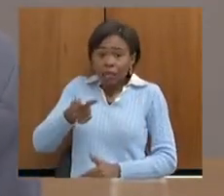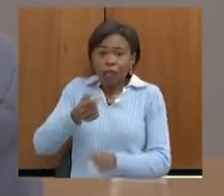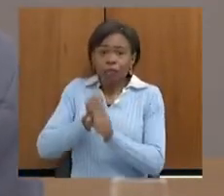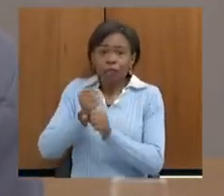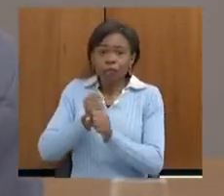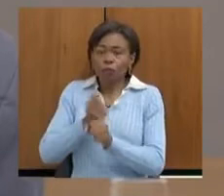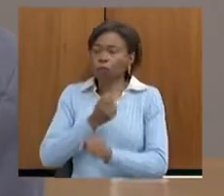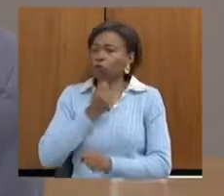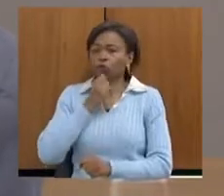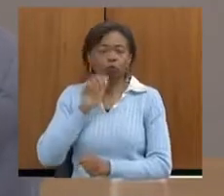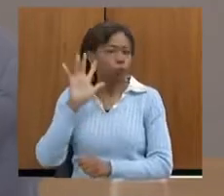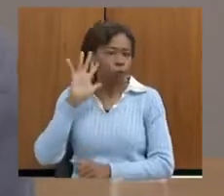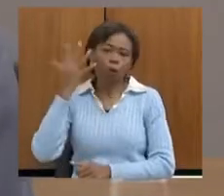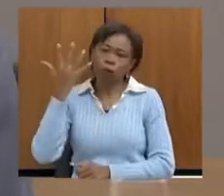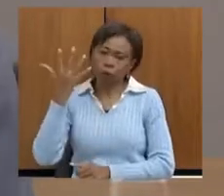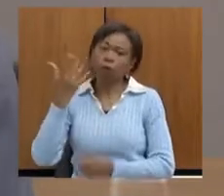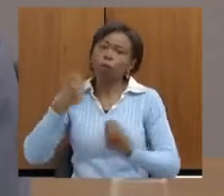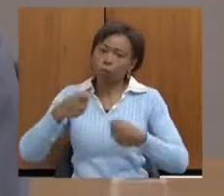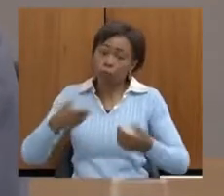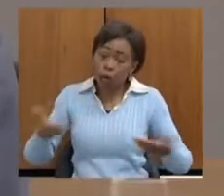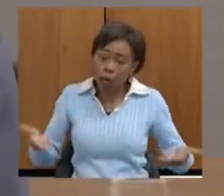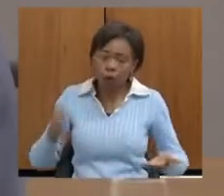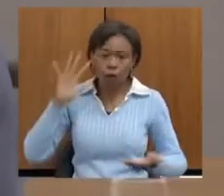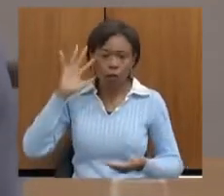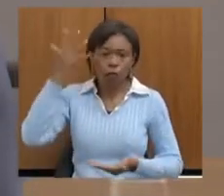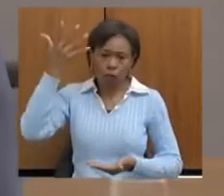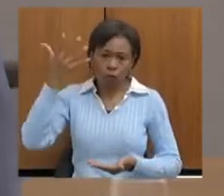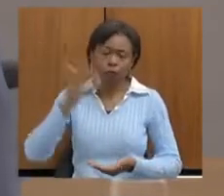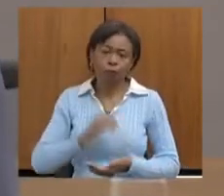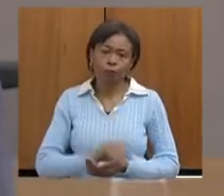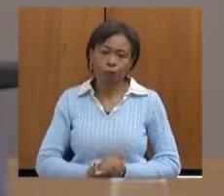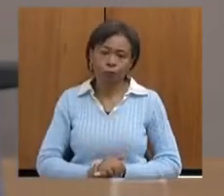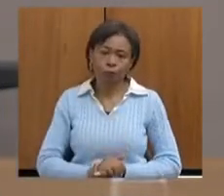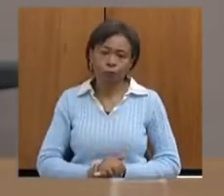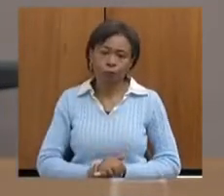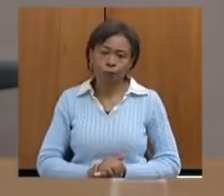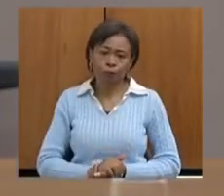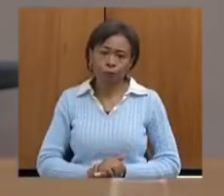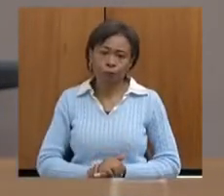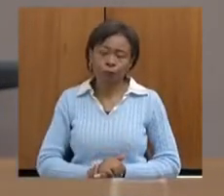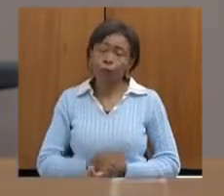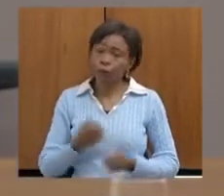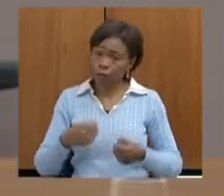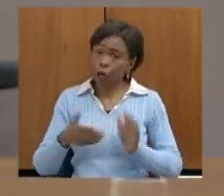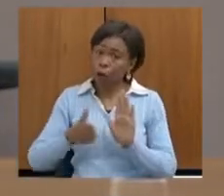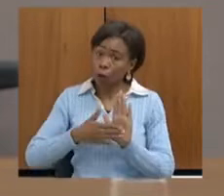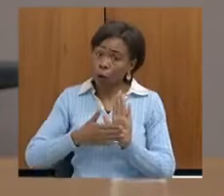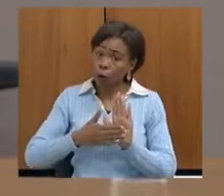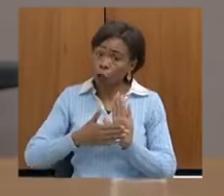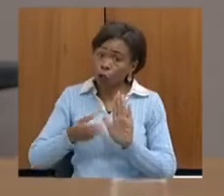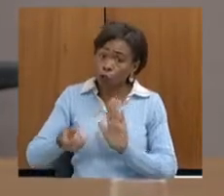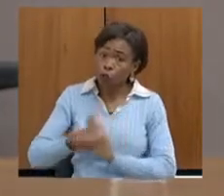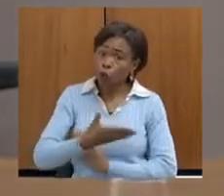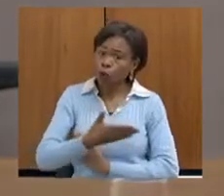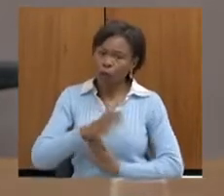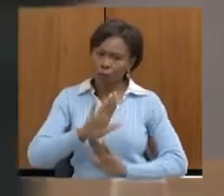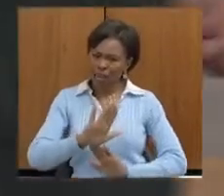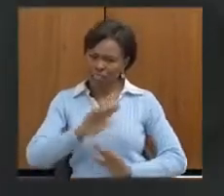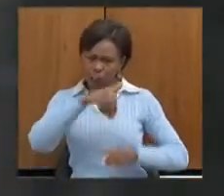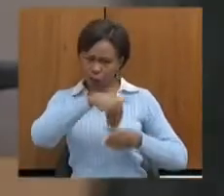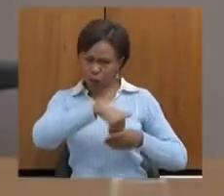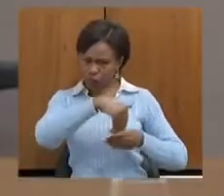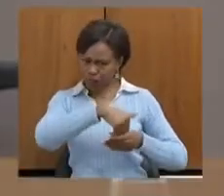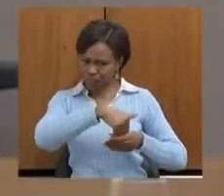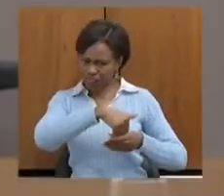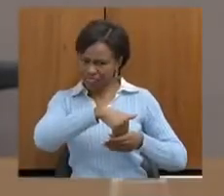tanto do e os atingidos quanto do Meio Ambiente fazer uma repactuação para anunciar um acordo eleitoreiro